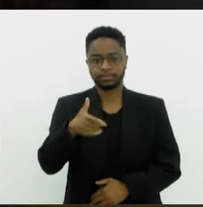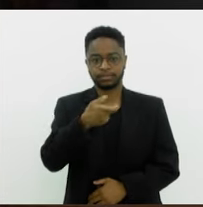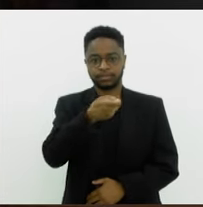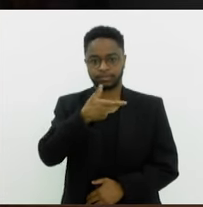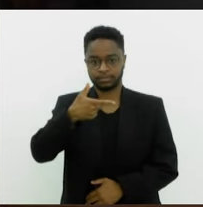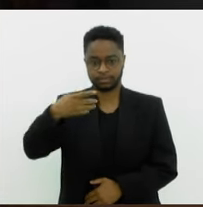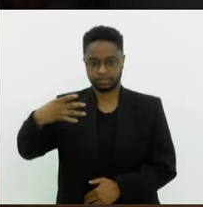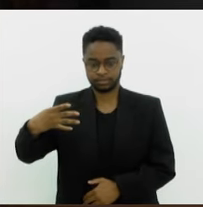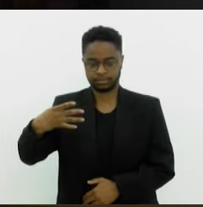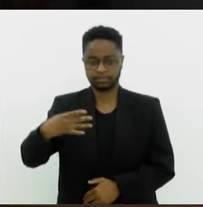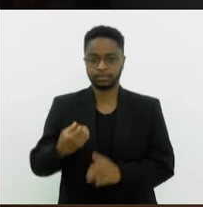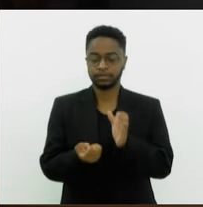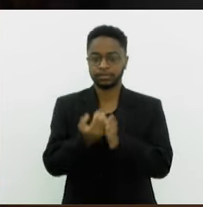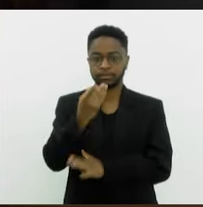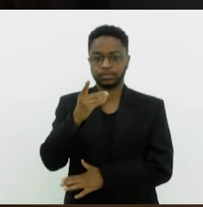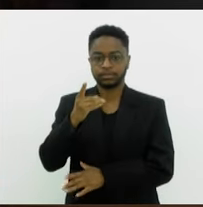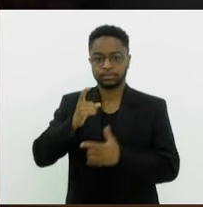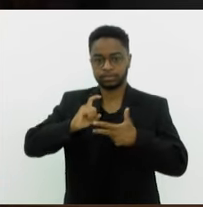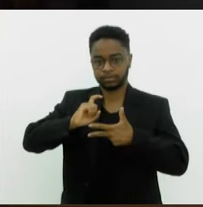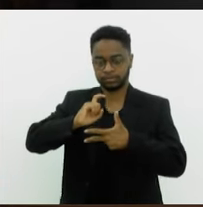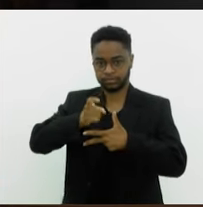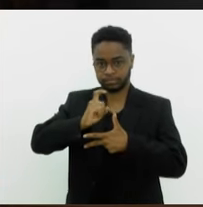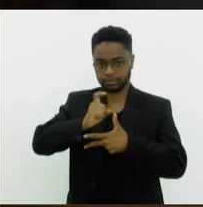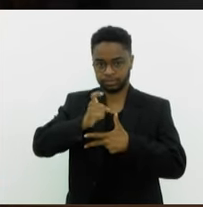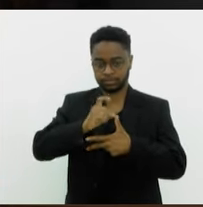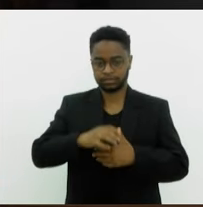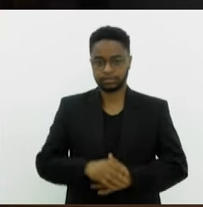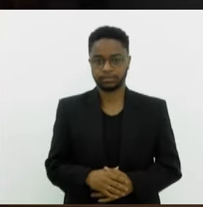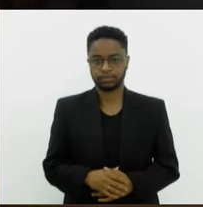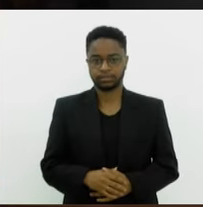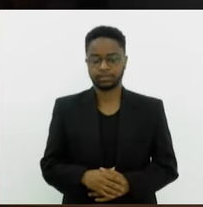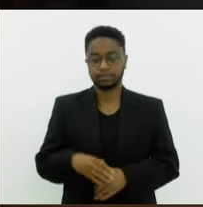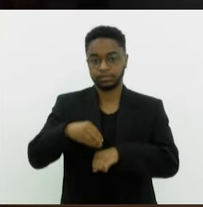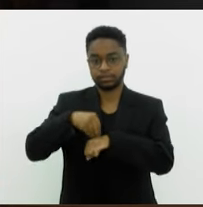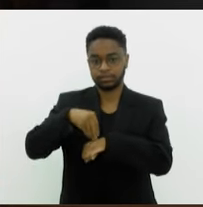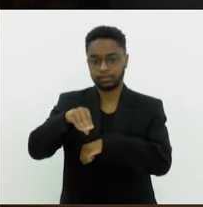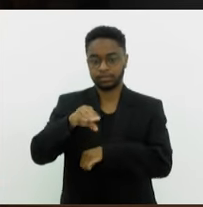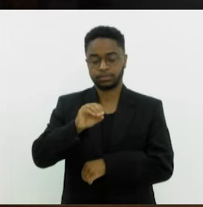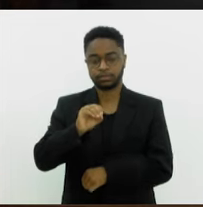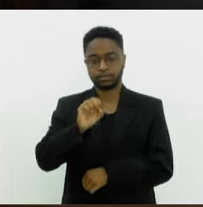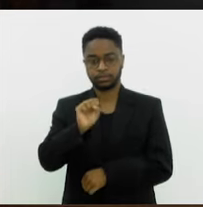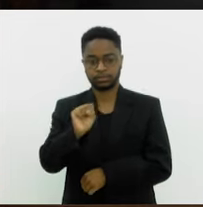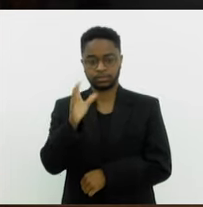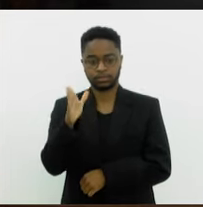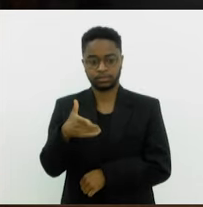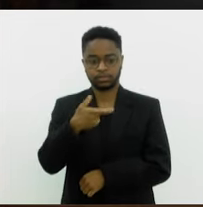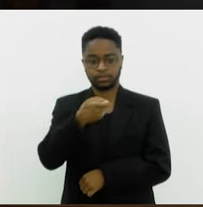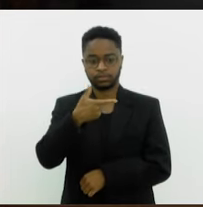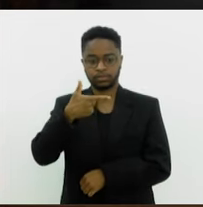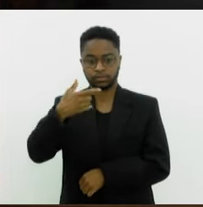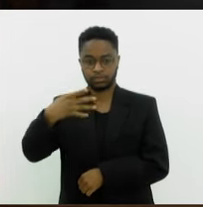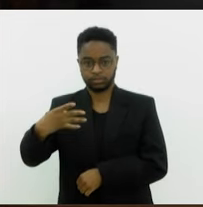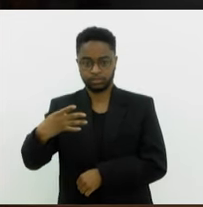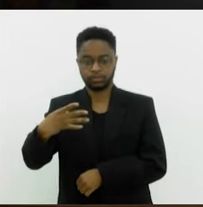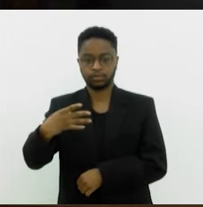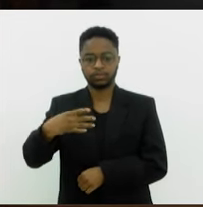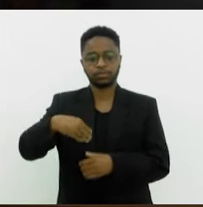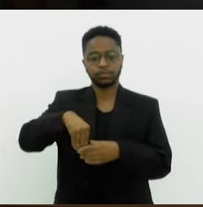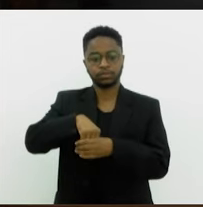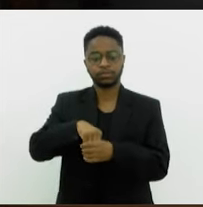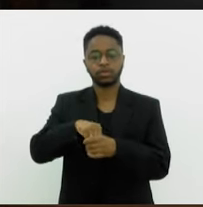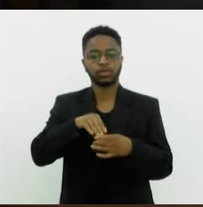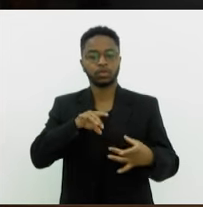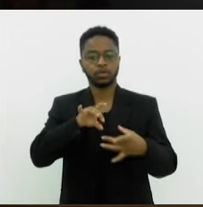3.366/2024, de autoria do Poder Executivo, mensagem número 08/2024, que internaliza os